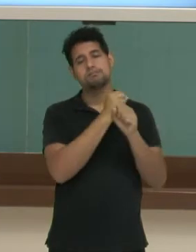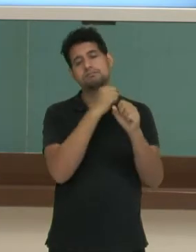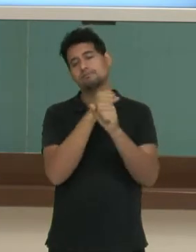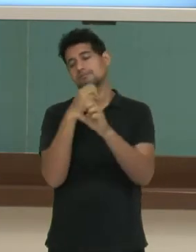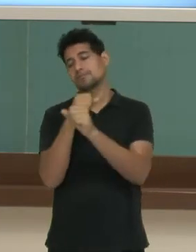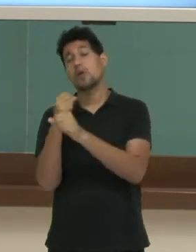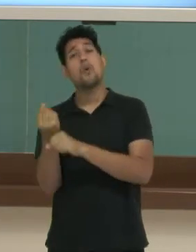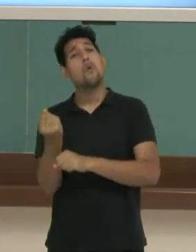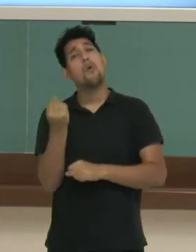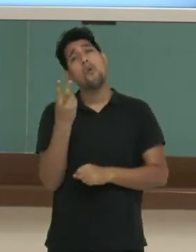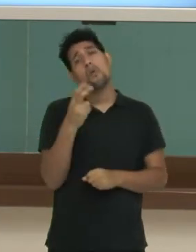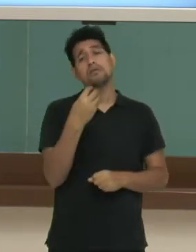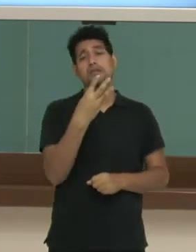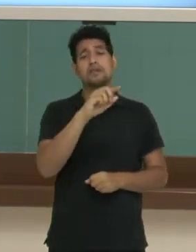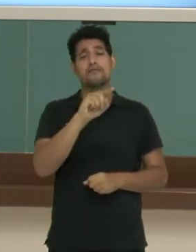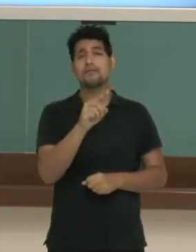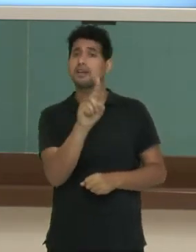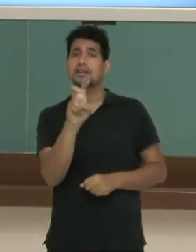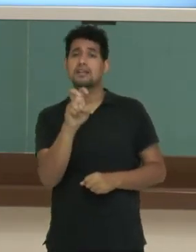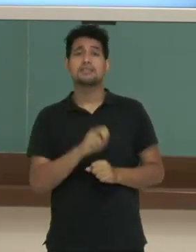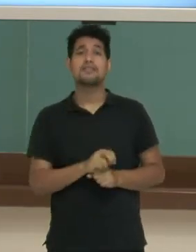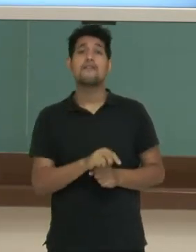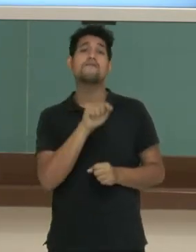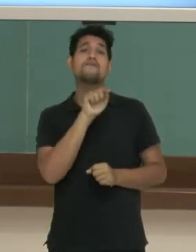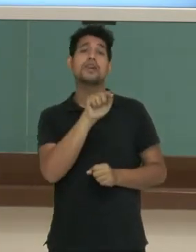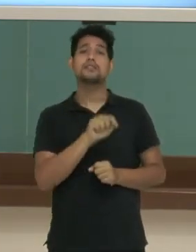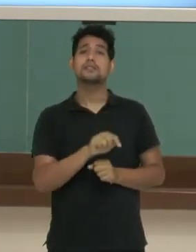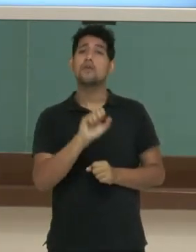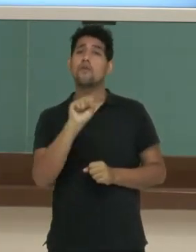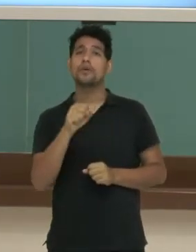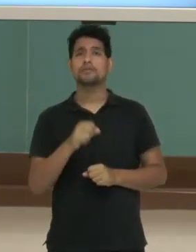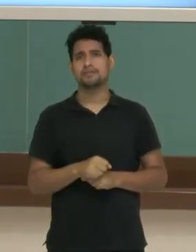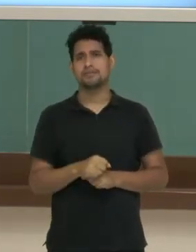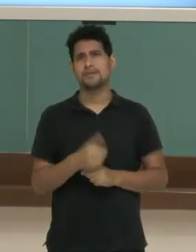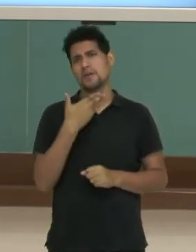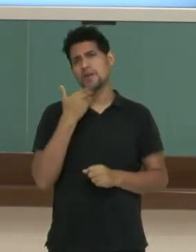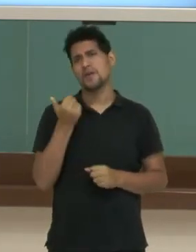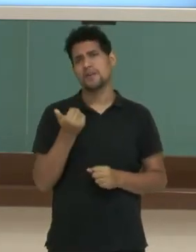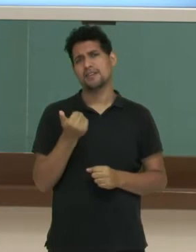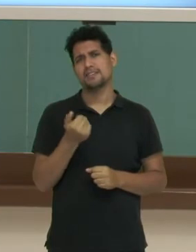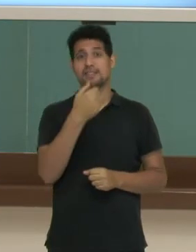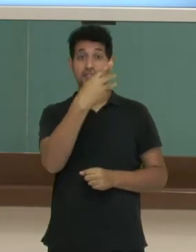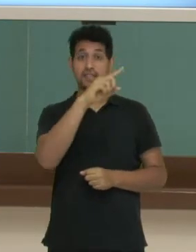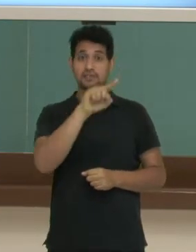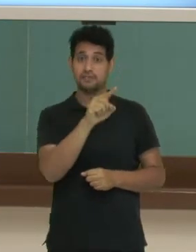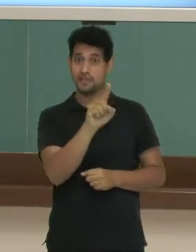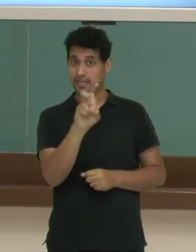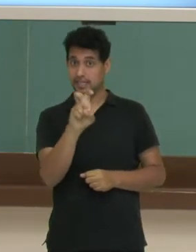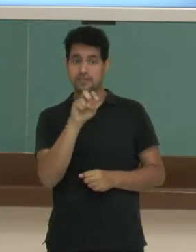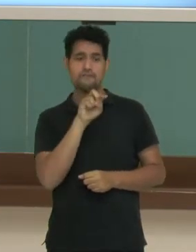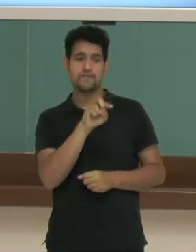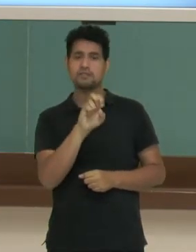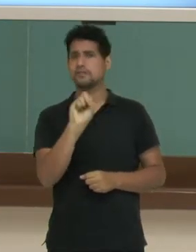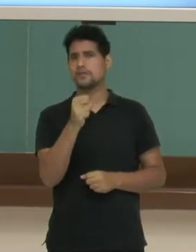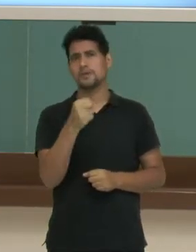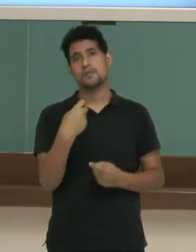pegar o 3,15 e multiplicar por 8, não é? Porque são 8 litros, tá bom?